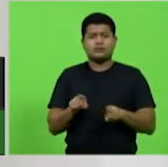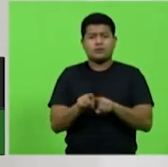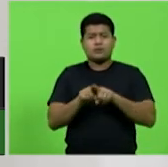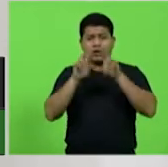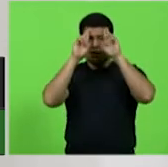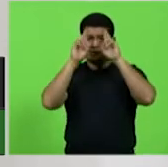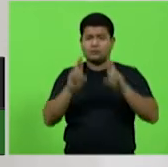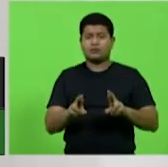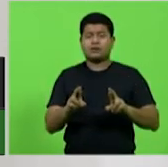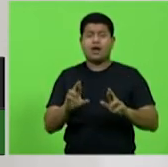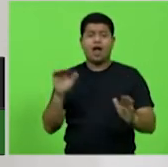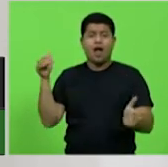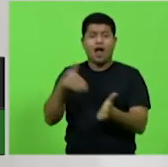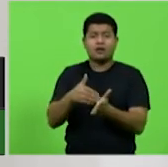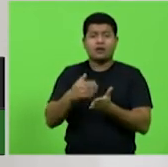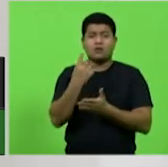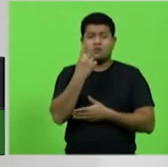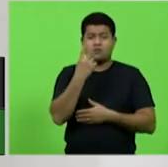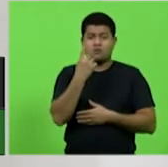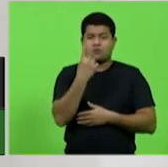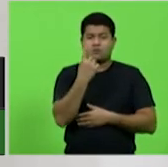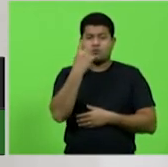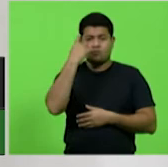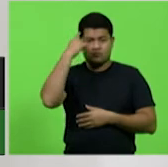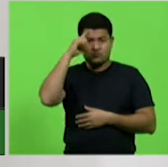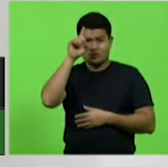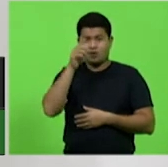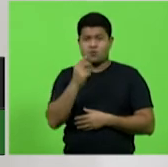pude erguer sua bandeira.